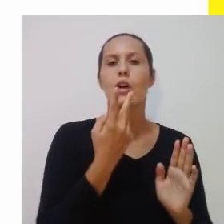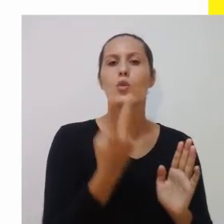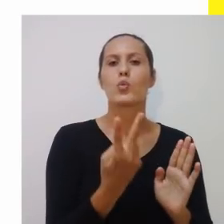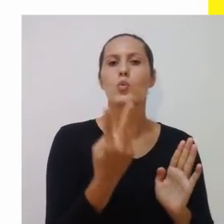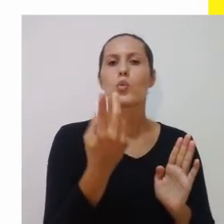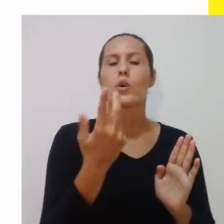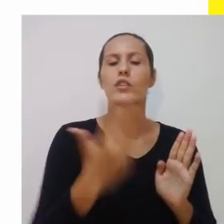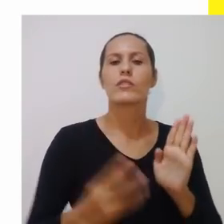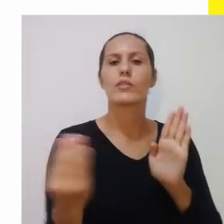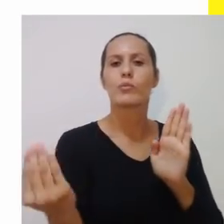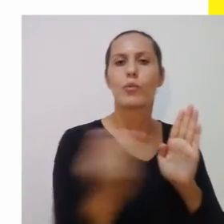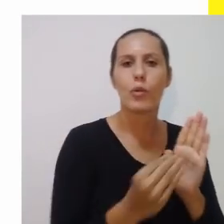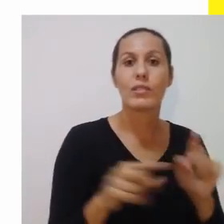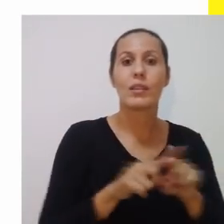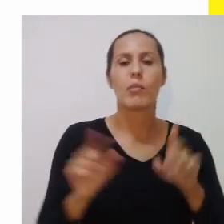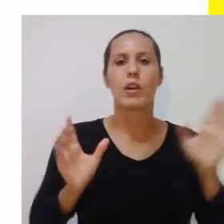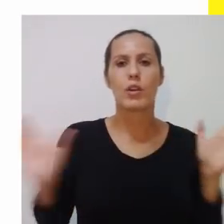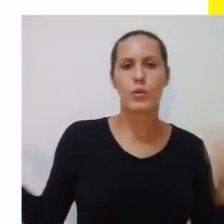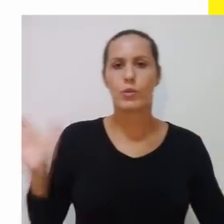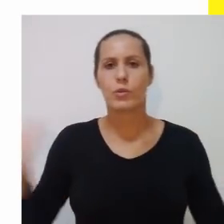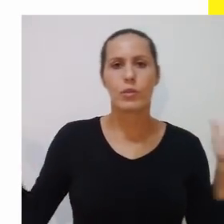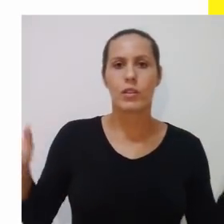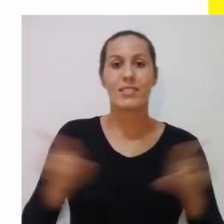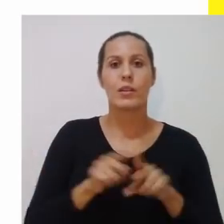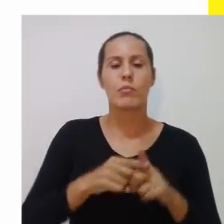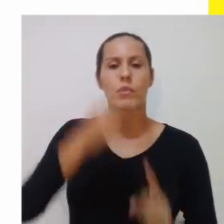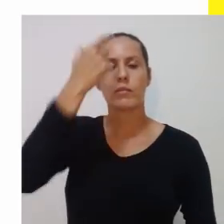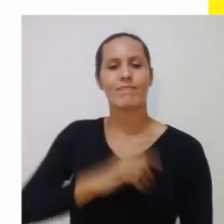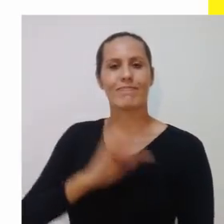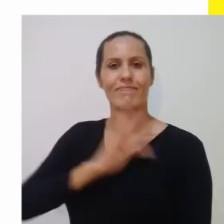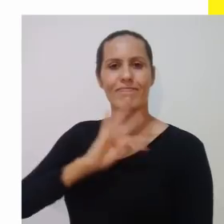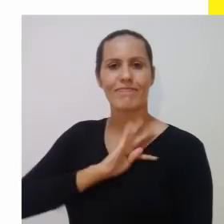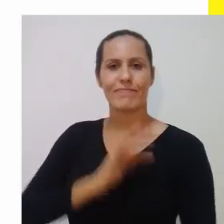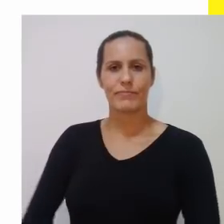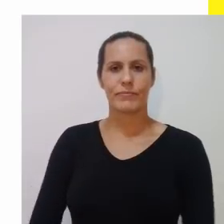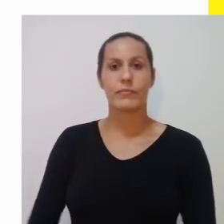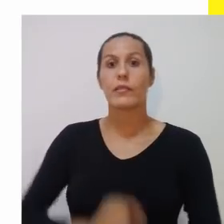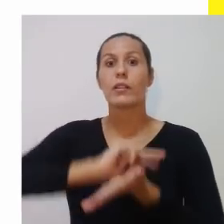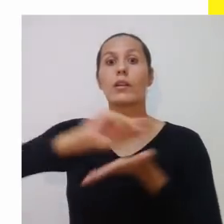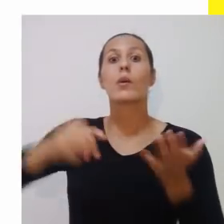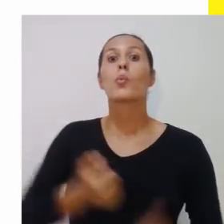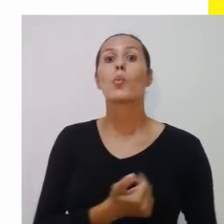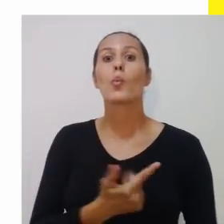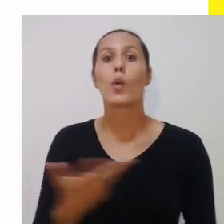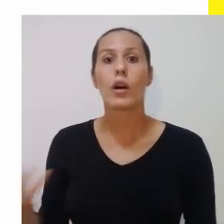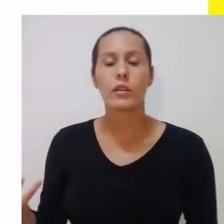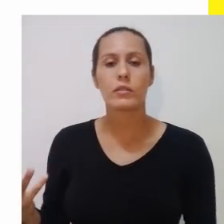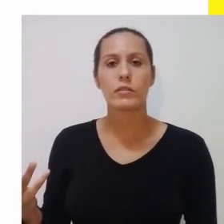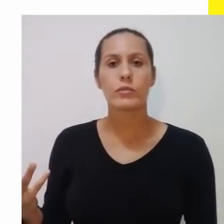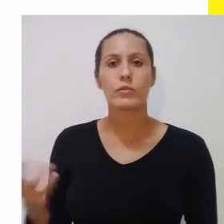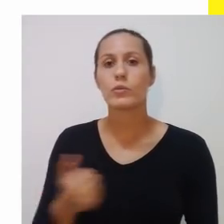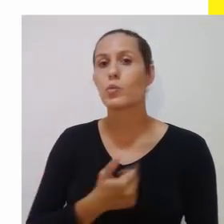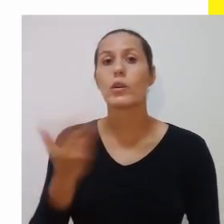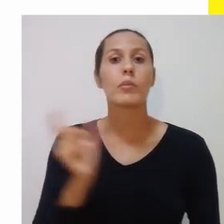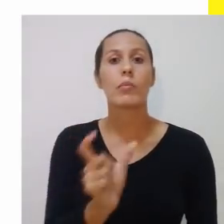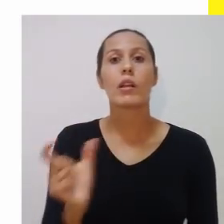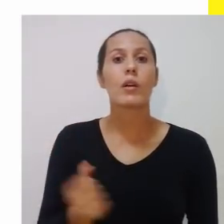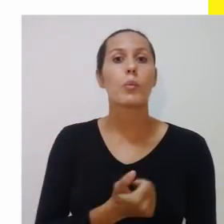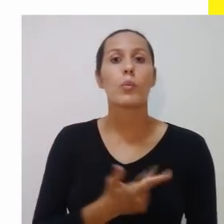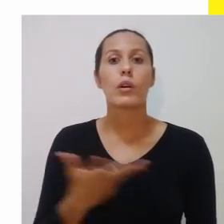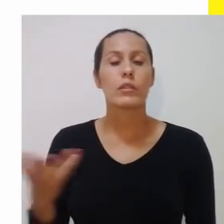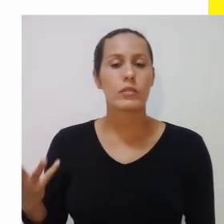jogador. Aparece também goleiro e aparece técnico. Tem quantas palavras aí? Tem em uma